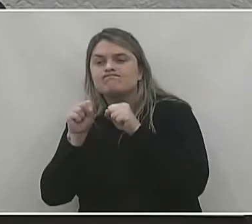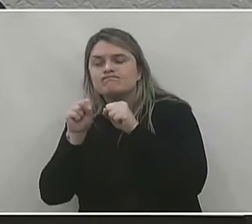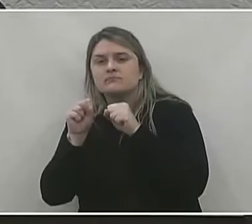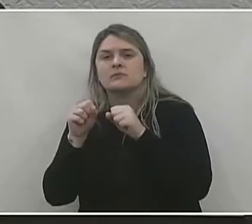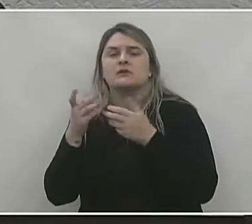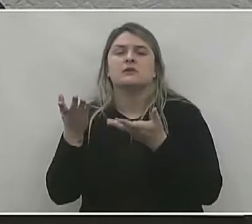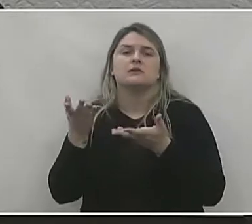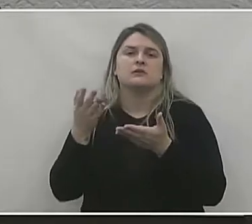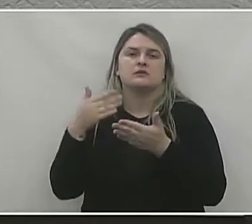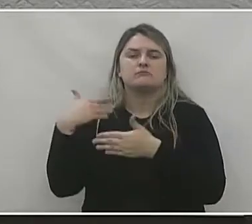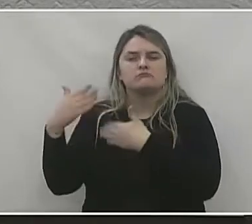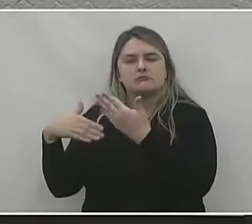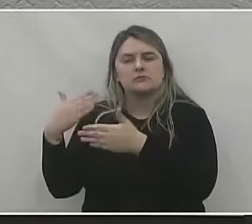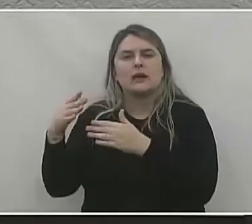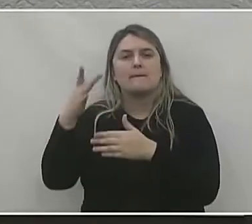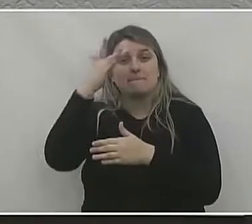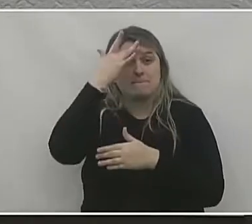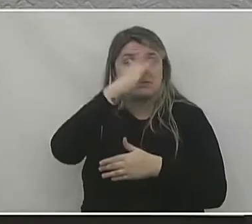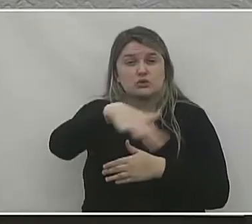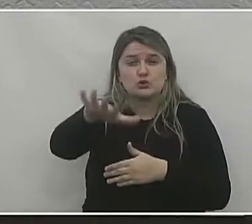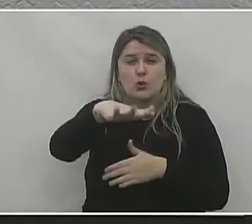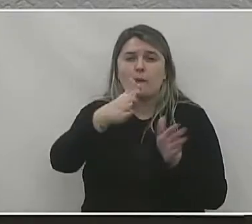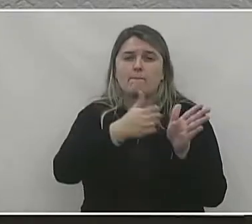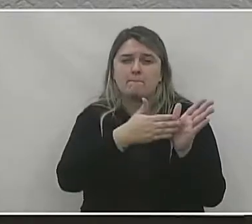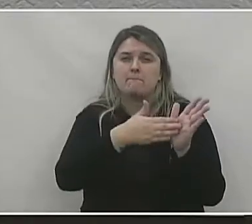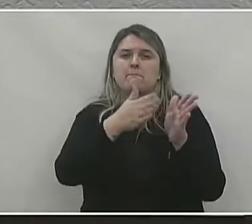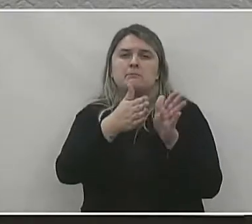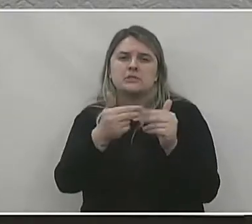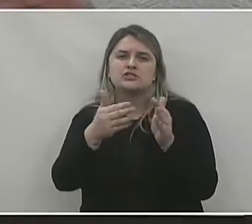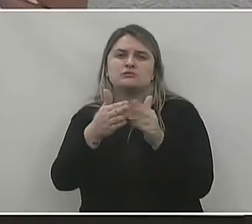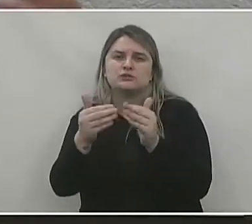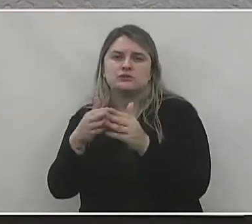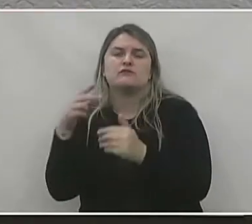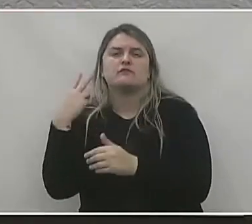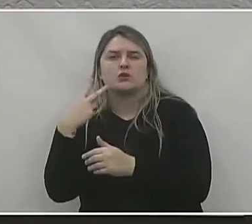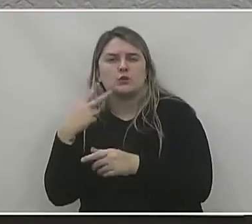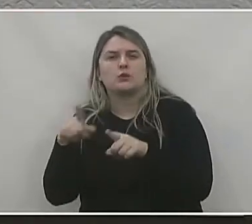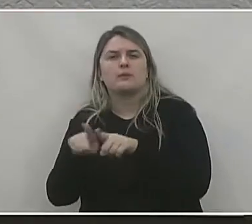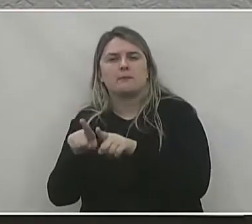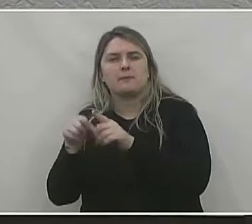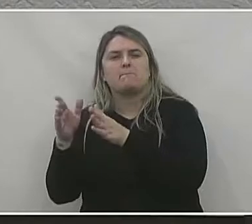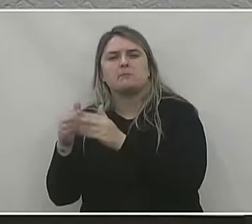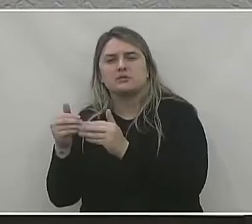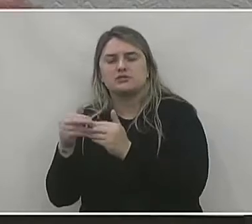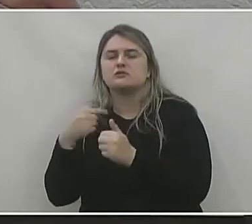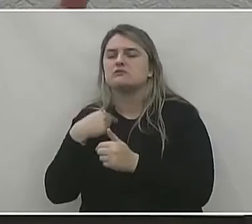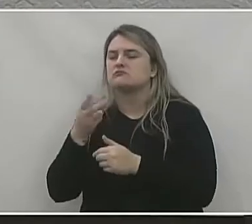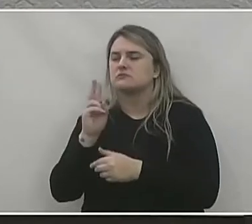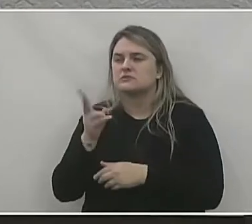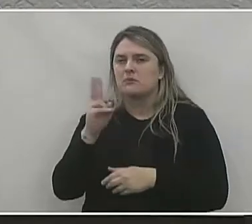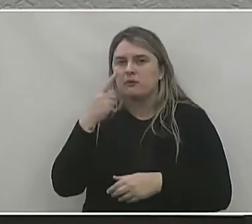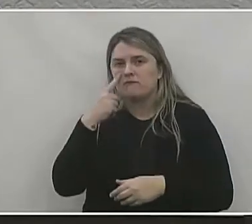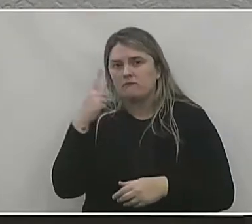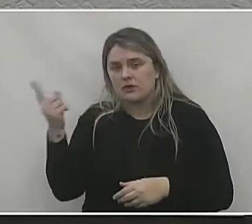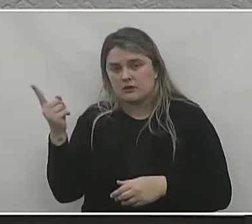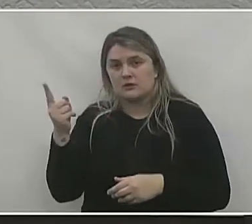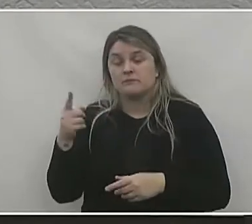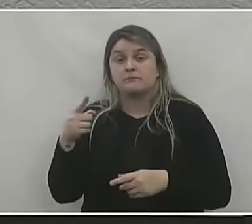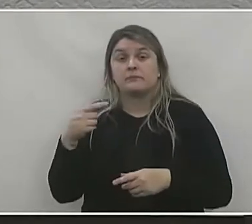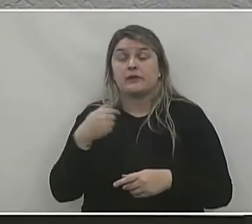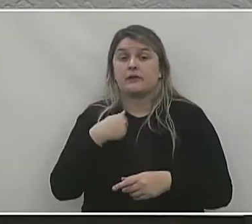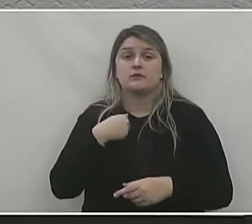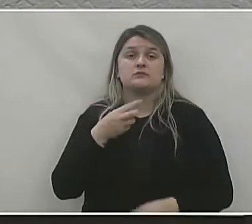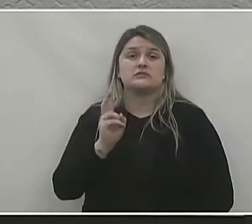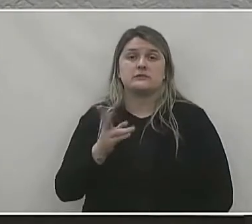todas essas reivindicações também que vinha a partir de vereadores, de prefeitos, pronunciamentos, porque eu